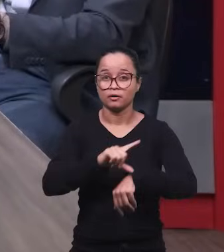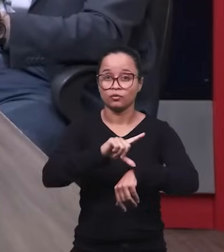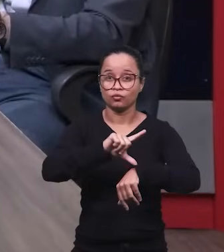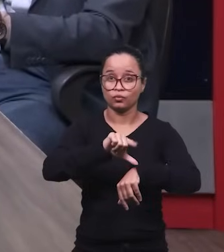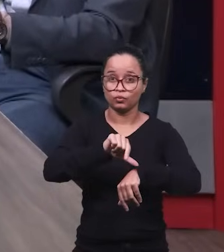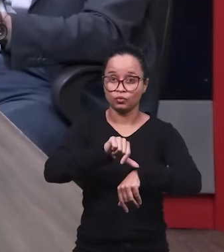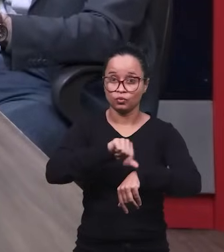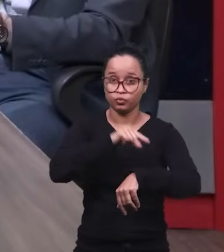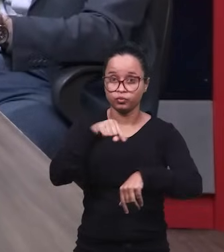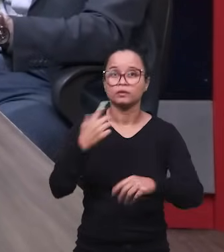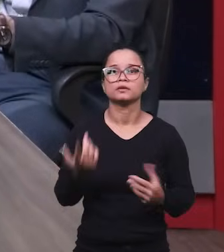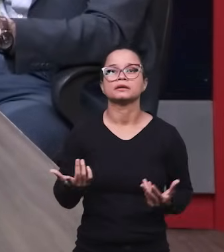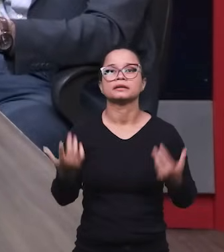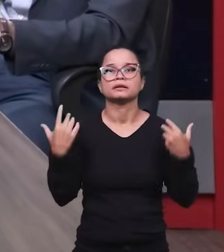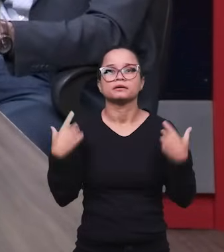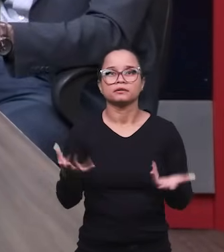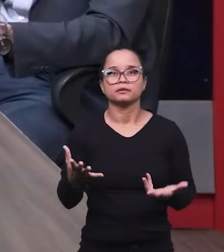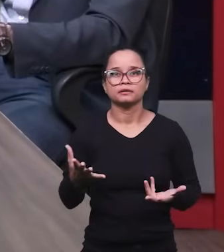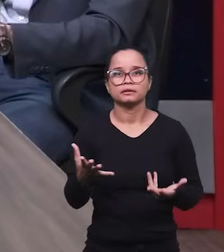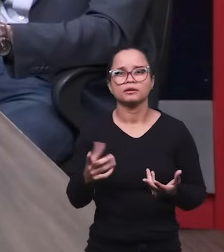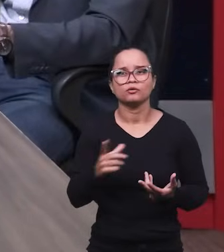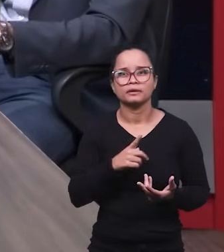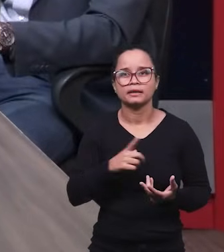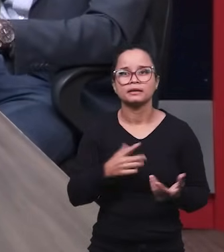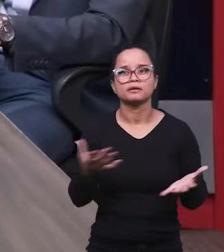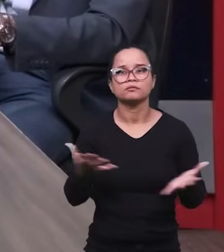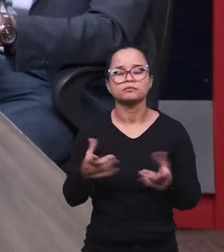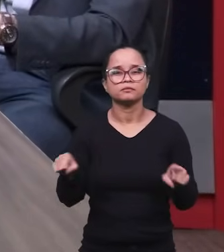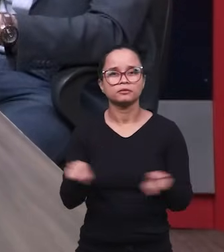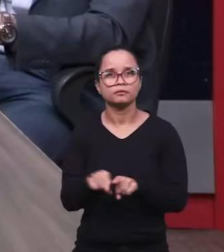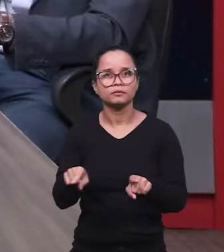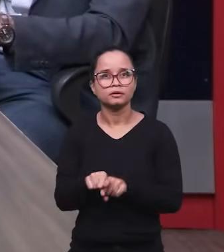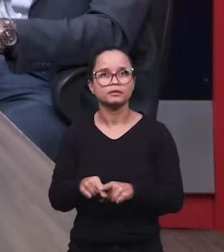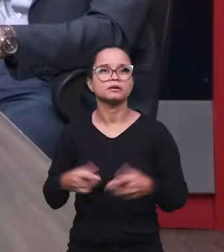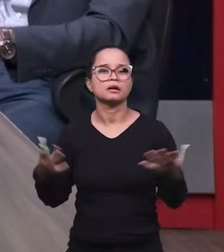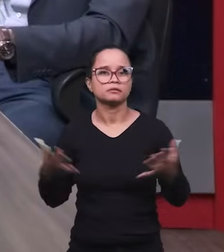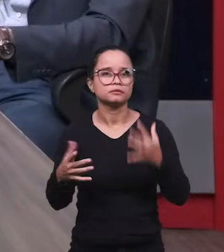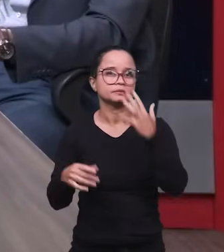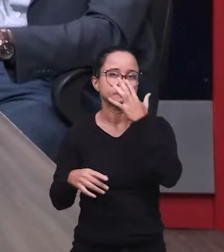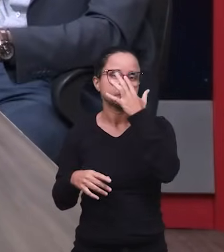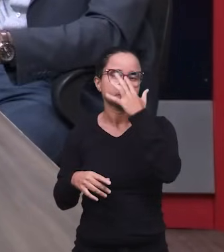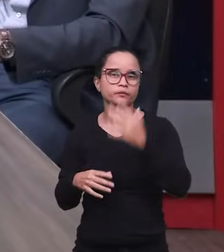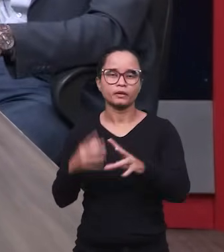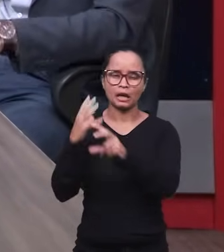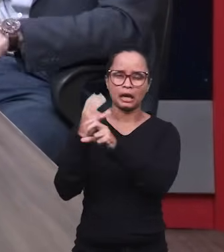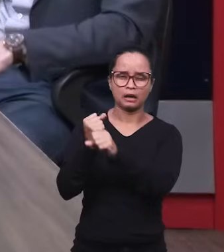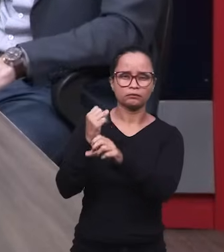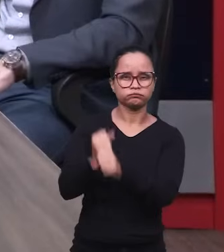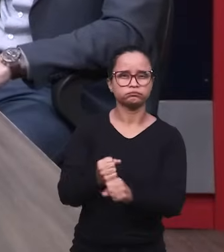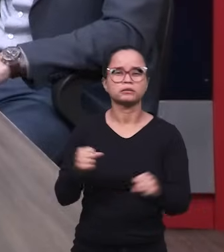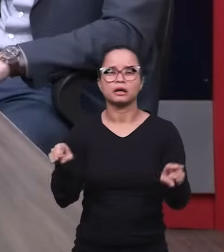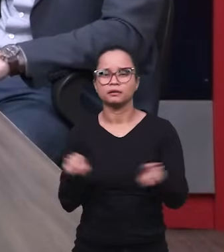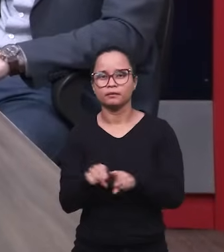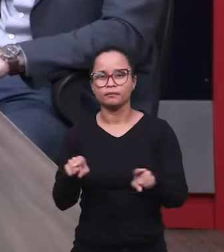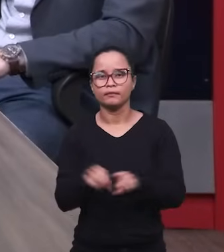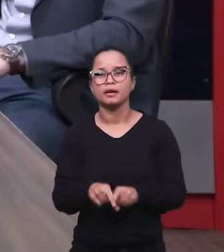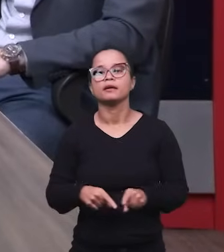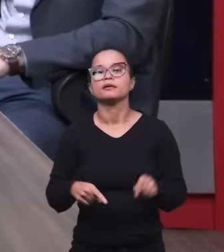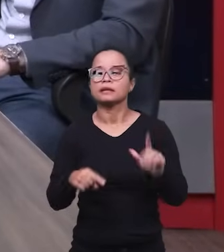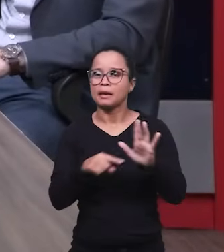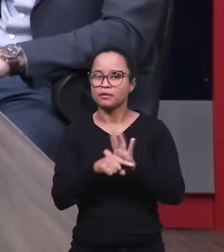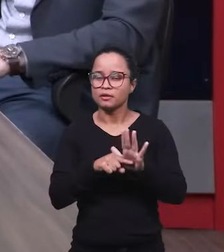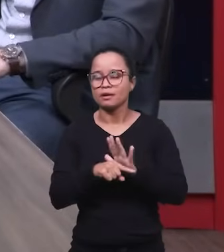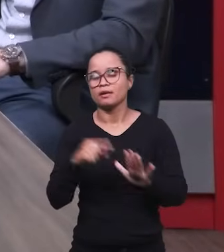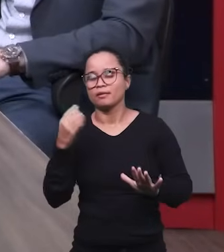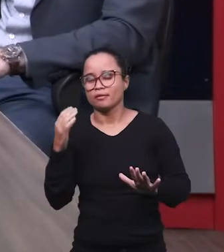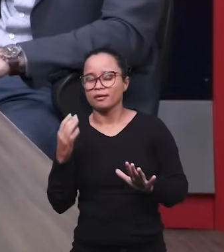ali foi-se postulado, e até mesmo hoje calculado